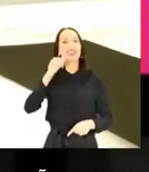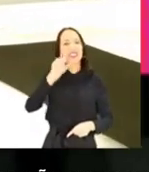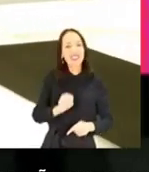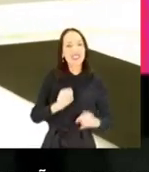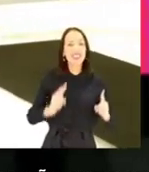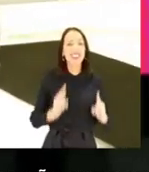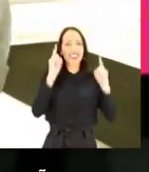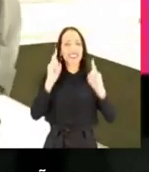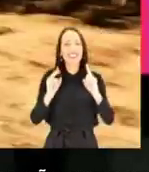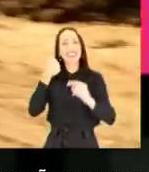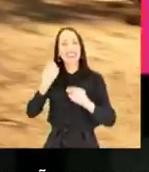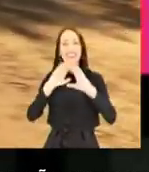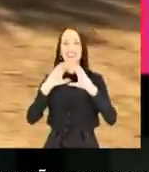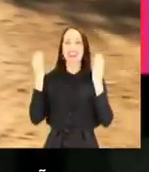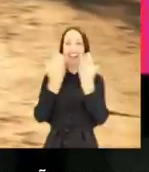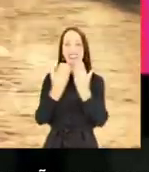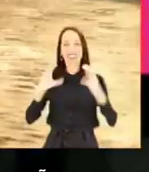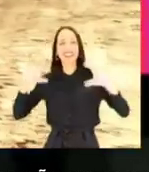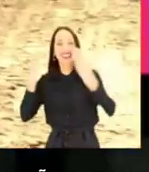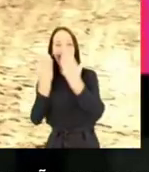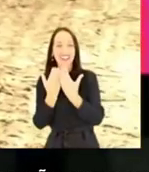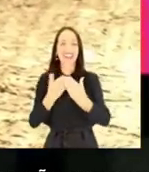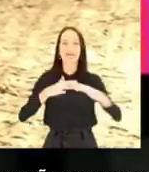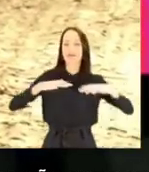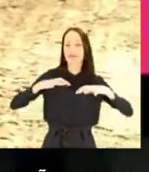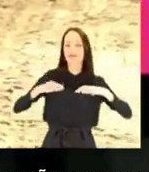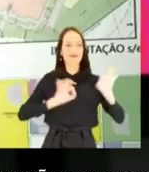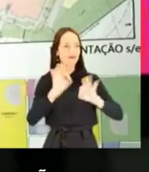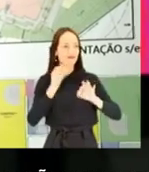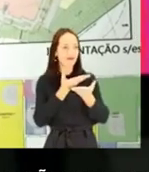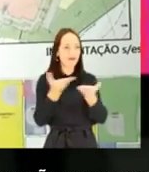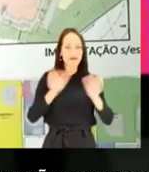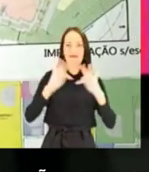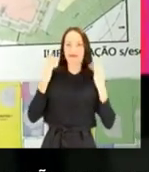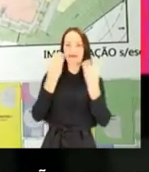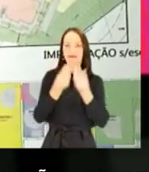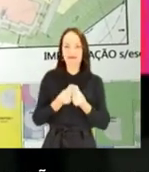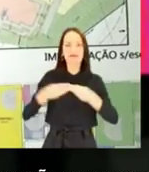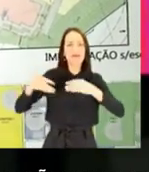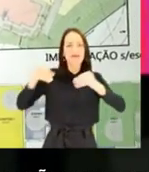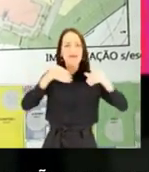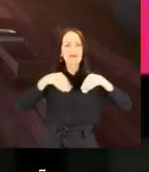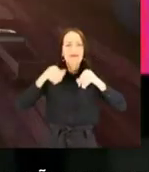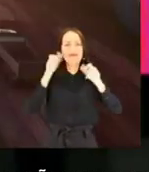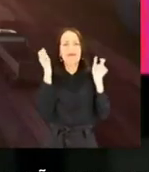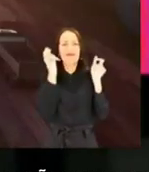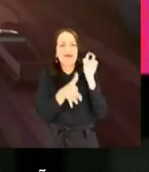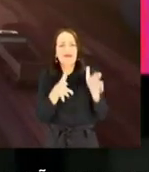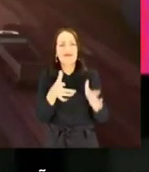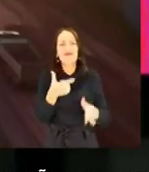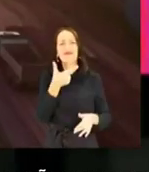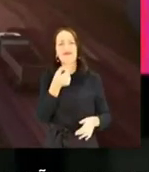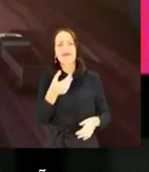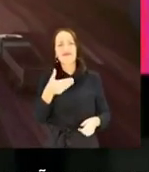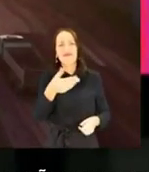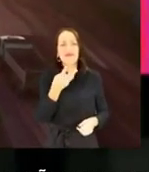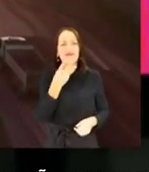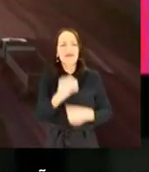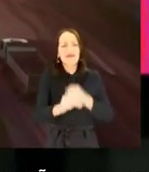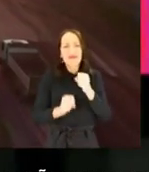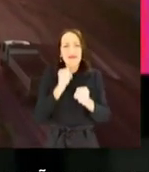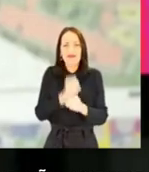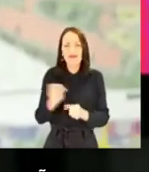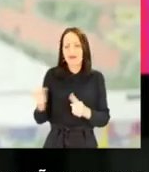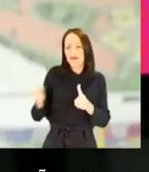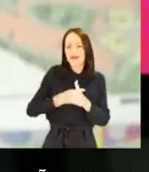torres e 10 condomínios. 10 condomínios. Um movimento organizou essas famílias. Esse terreno estava abandonado fazia 20, 30